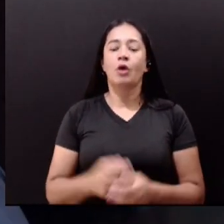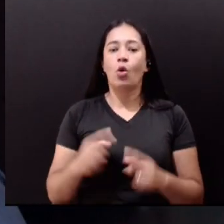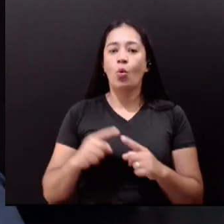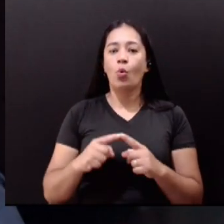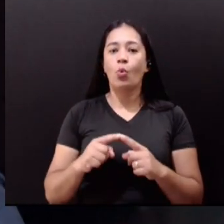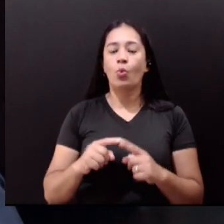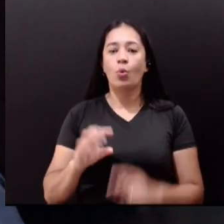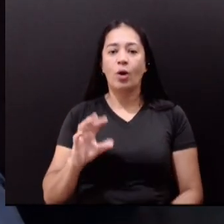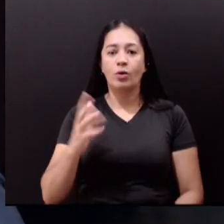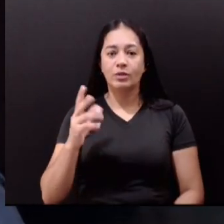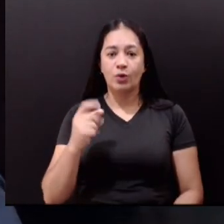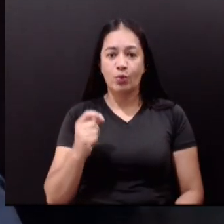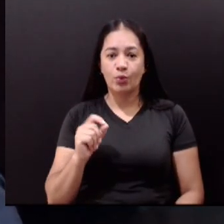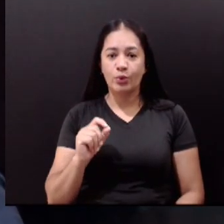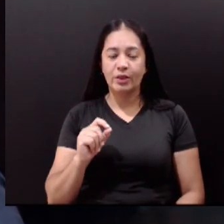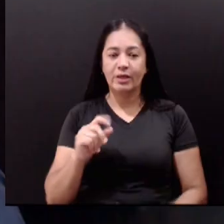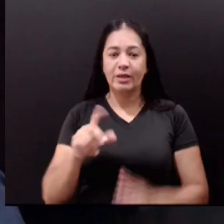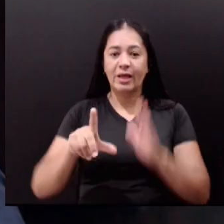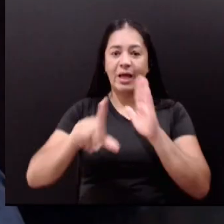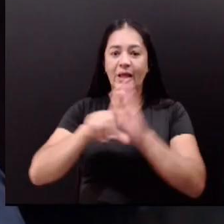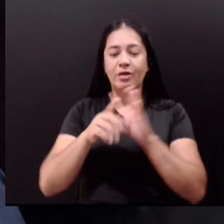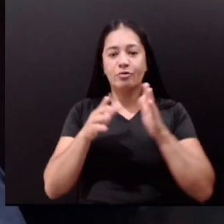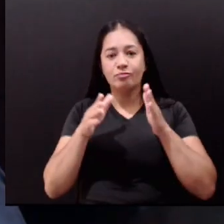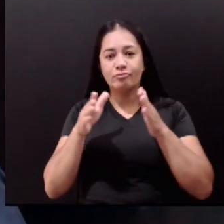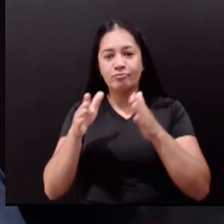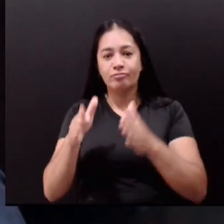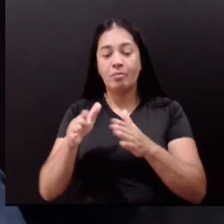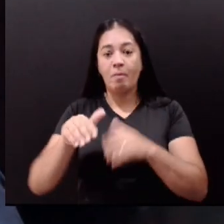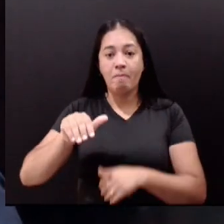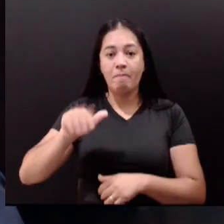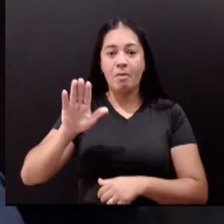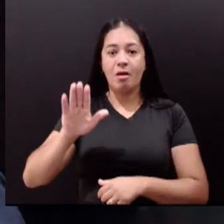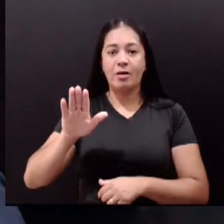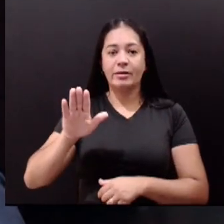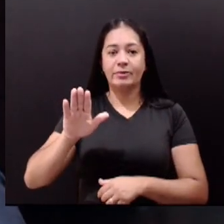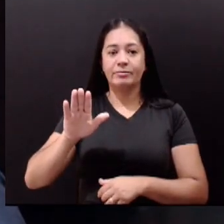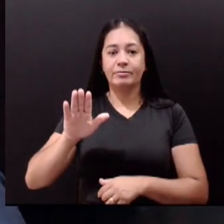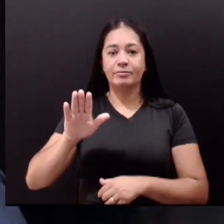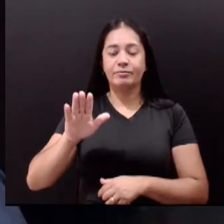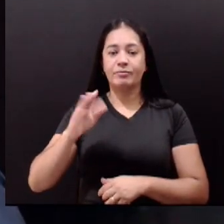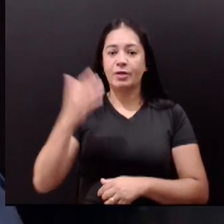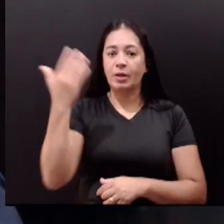vão chegando e cada vez mais, eh, mostrando e